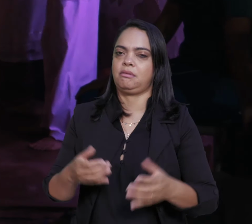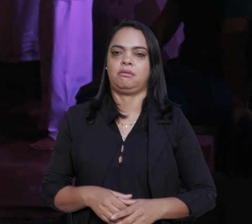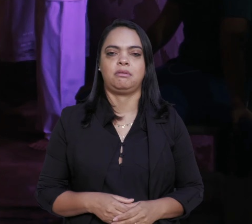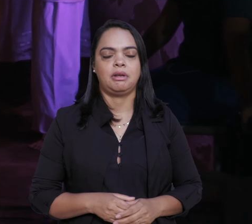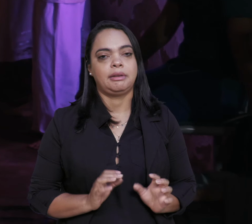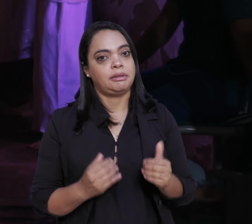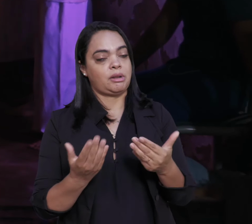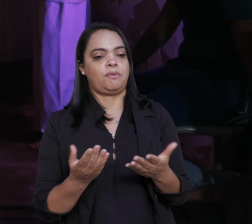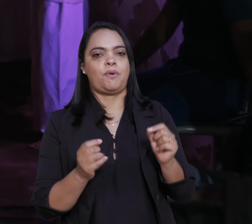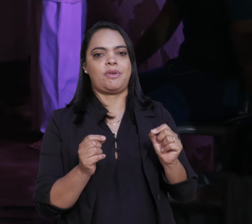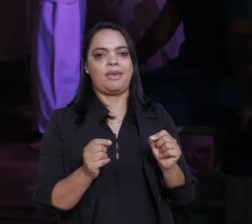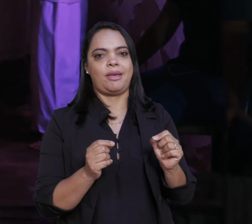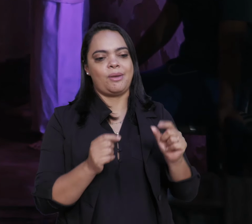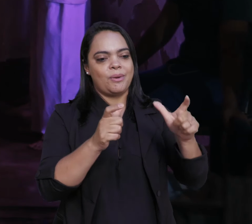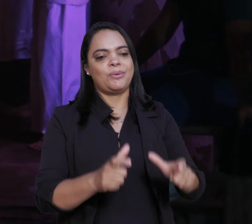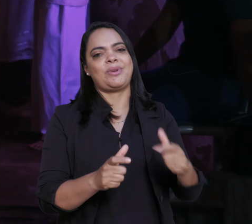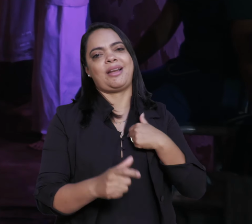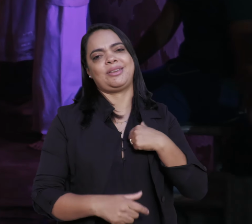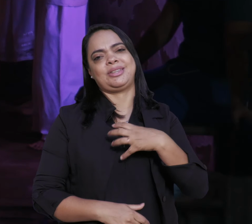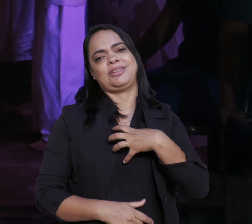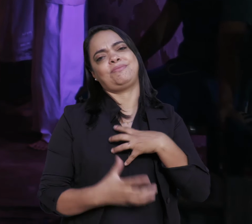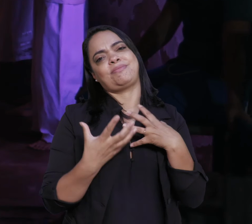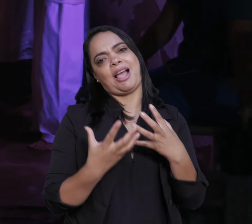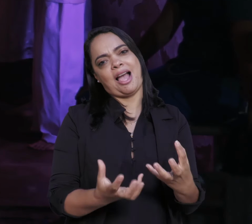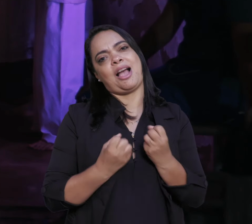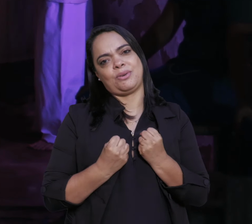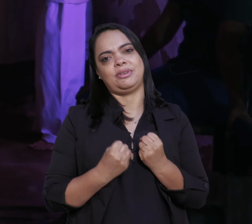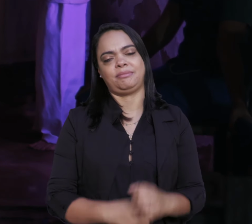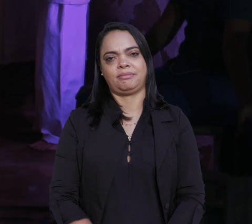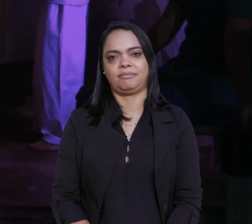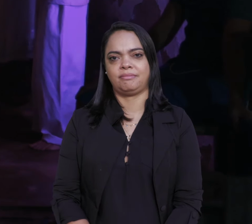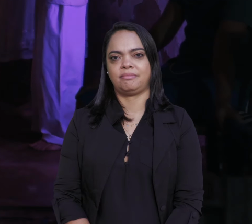Então, foi um espaço de acolhimento, sabe?